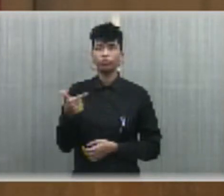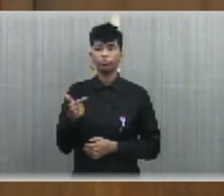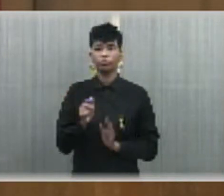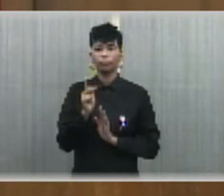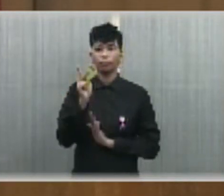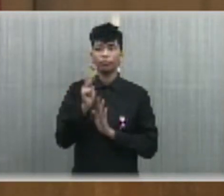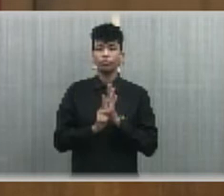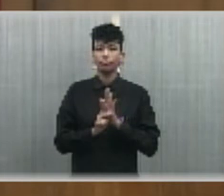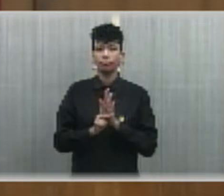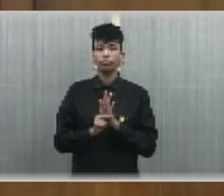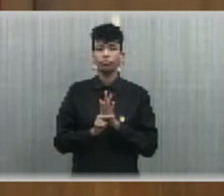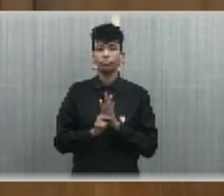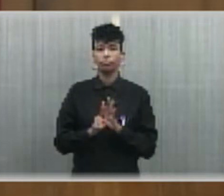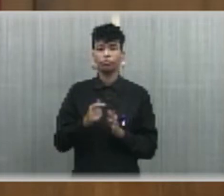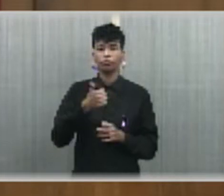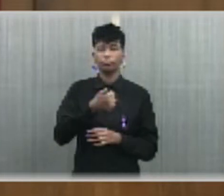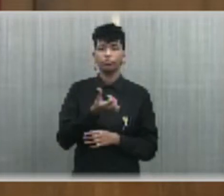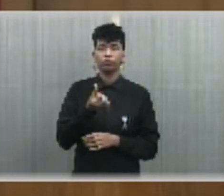processo